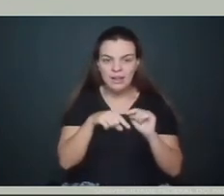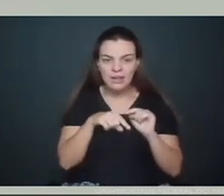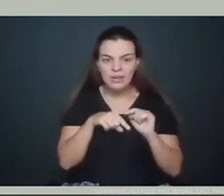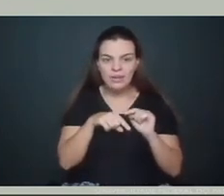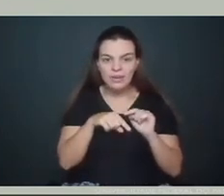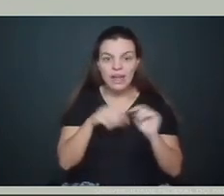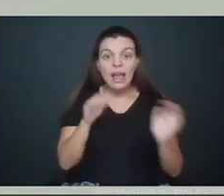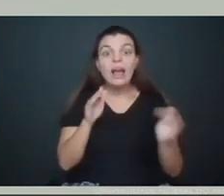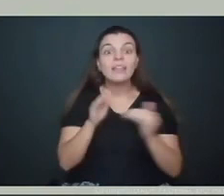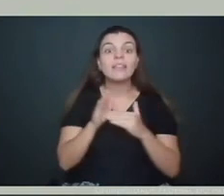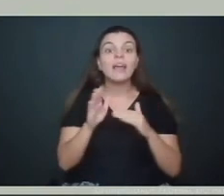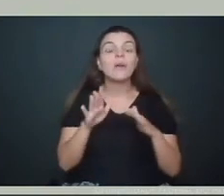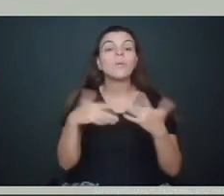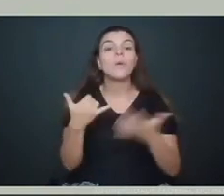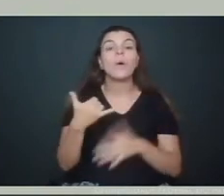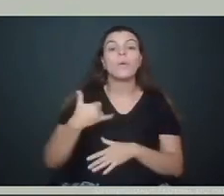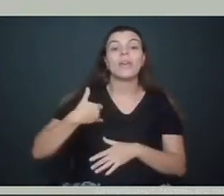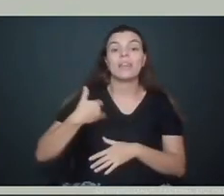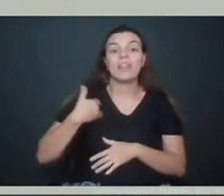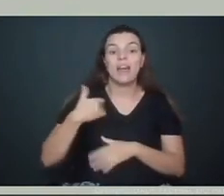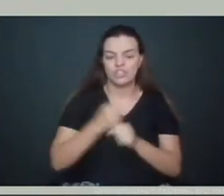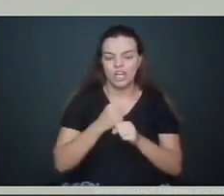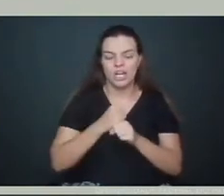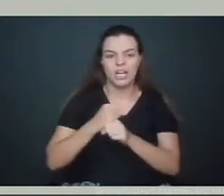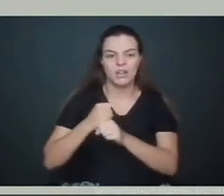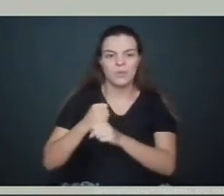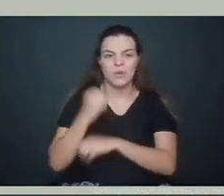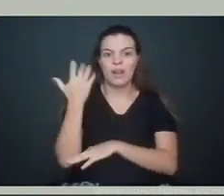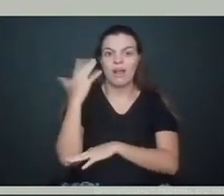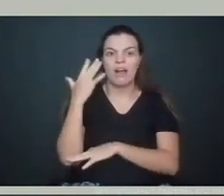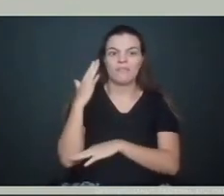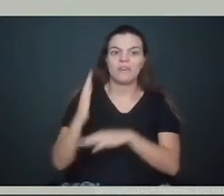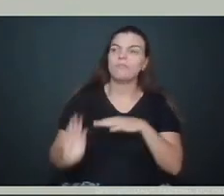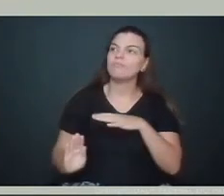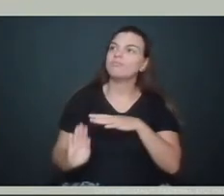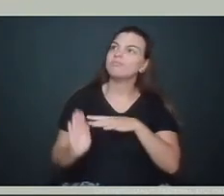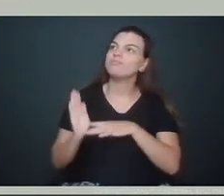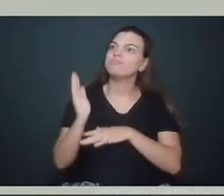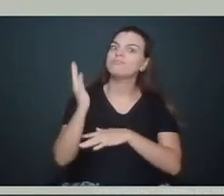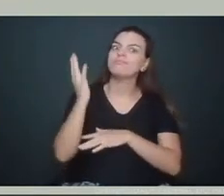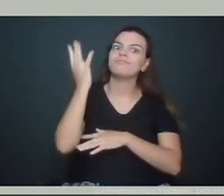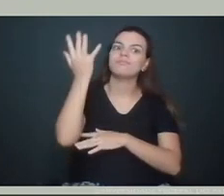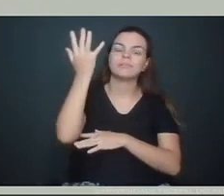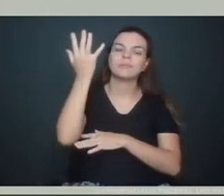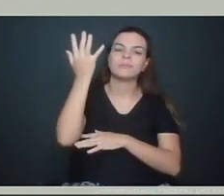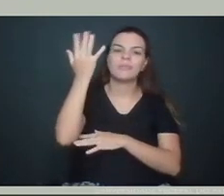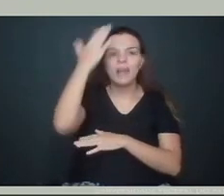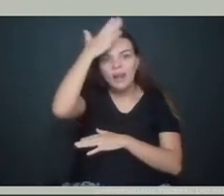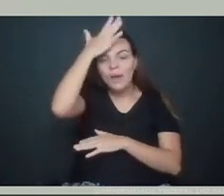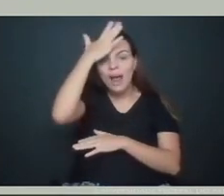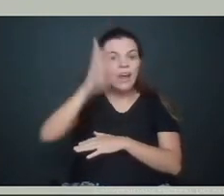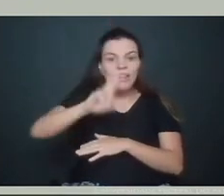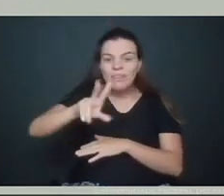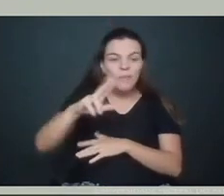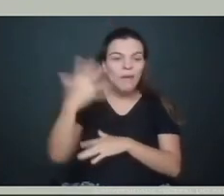cima. Aí está o grande problema. Ah, pensa que araucária é uma árvore. Araucária não é uma árvore,